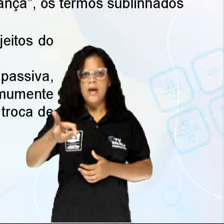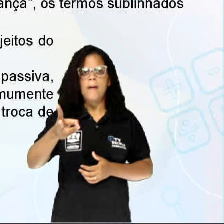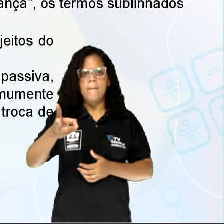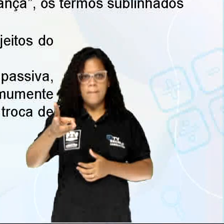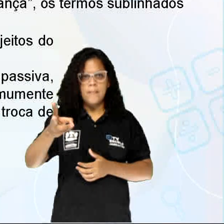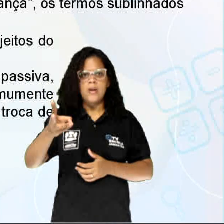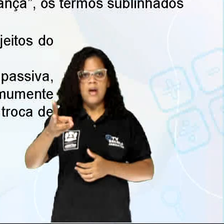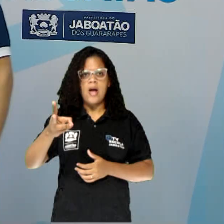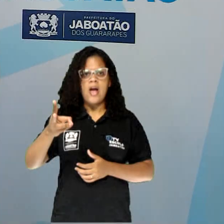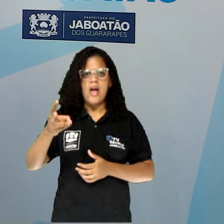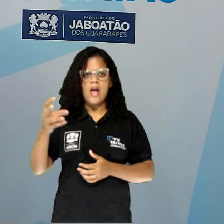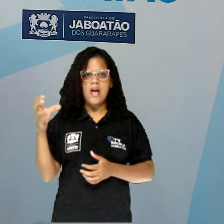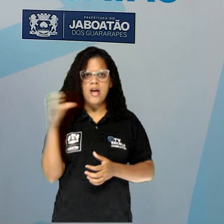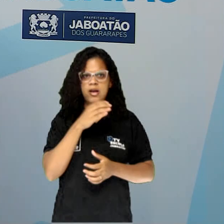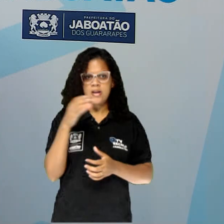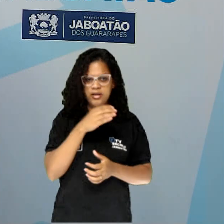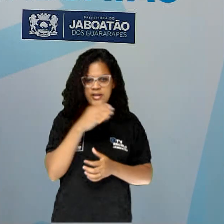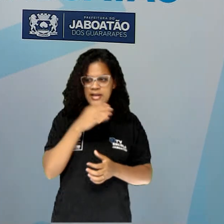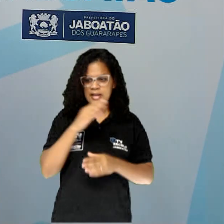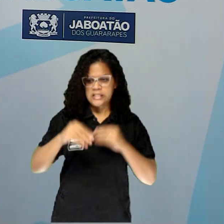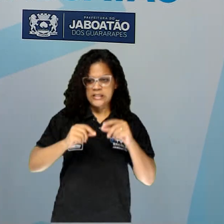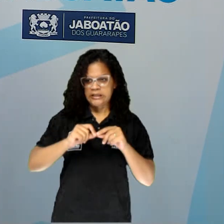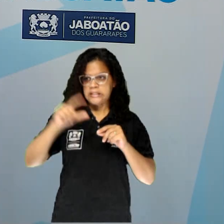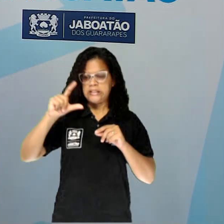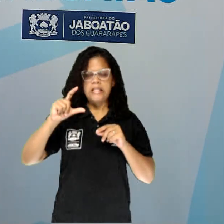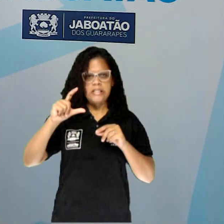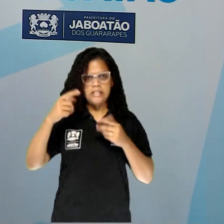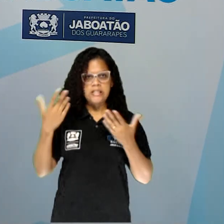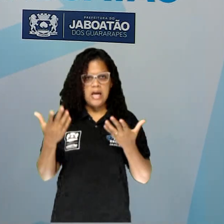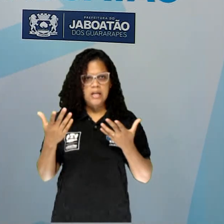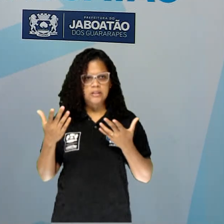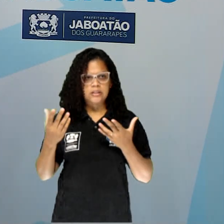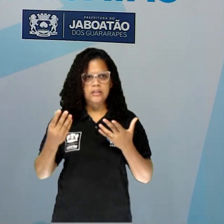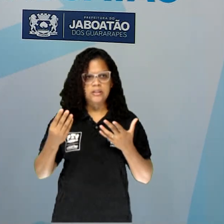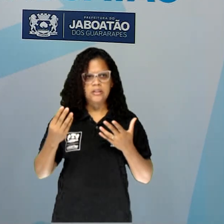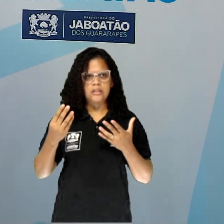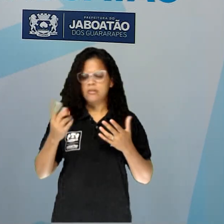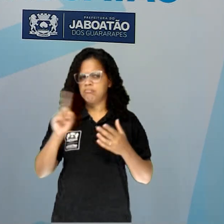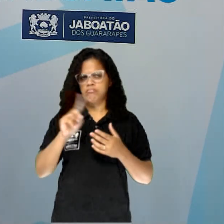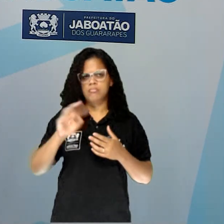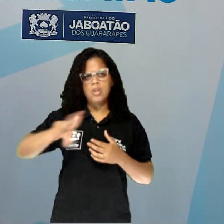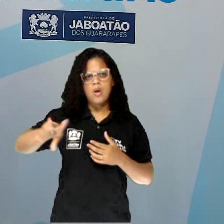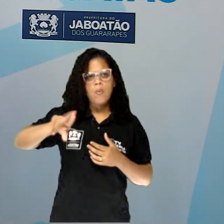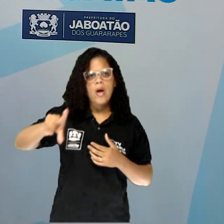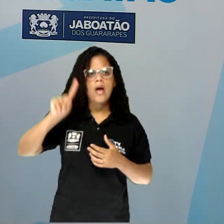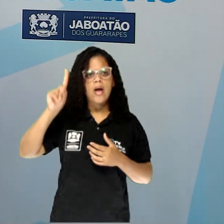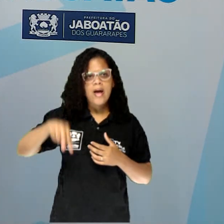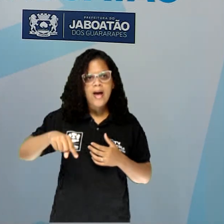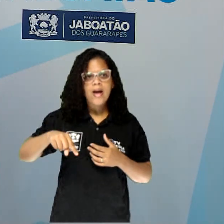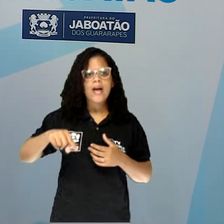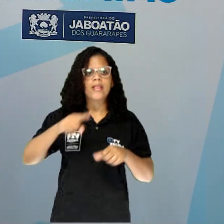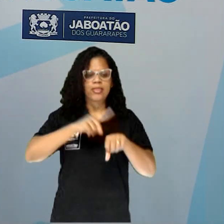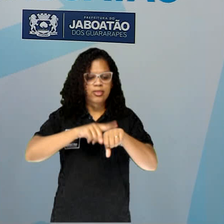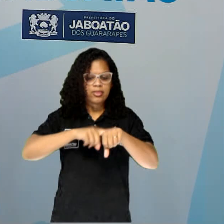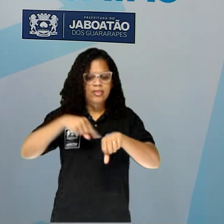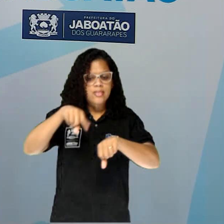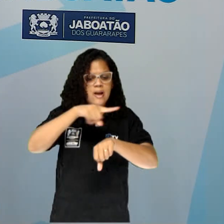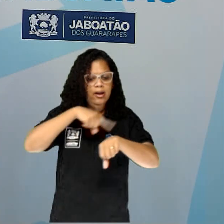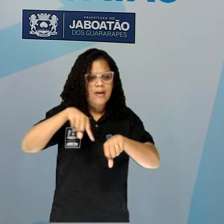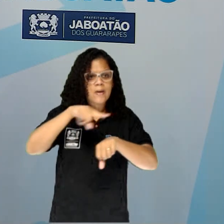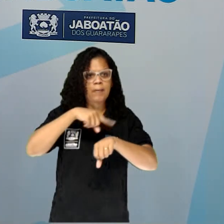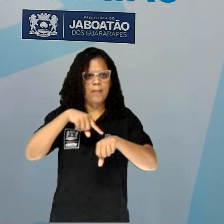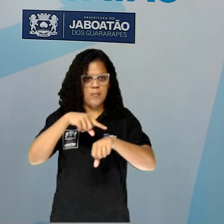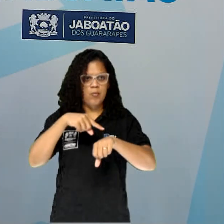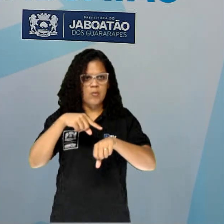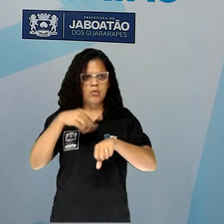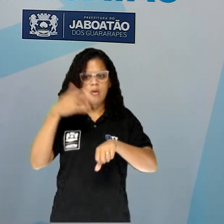tornará. Não, pessoal, nós sabemos que o advérbio sempre ele faz uma referência muito mais temporal, né? Vai falar sobre a questão da frequência. Então, a